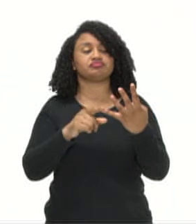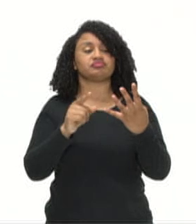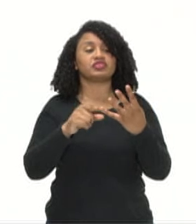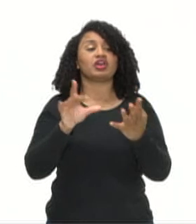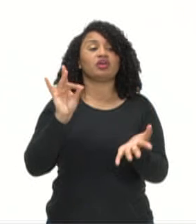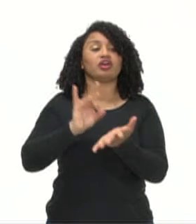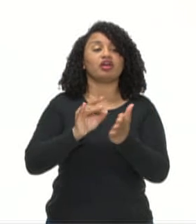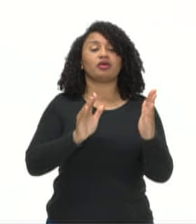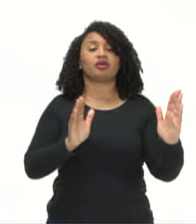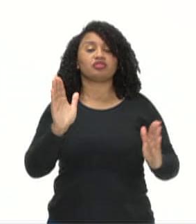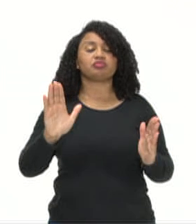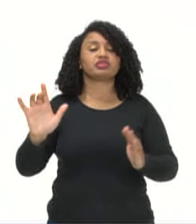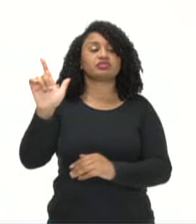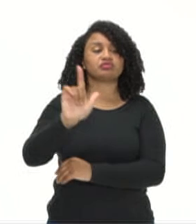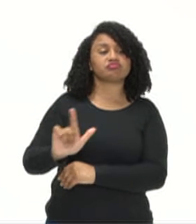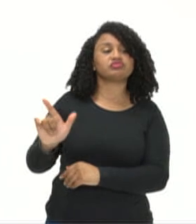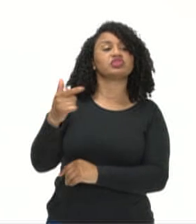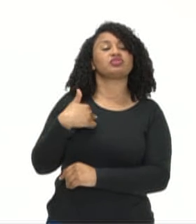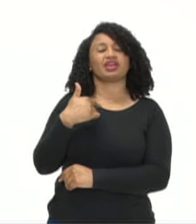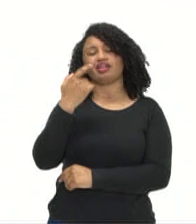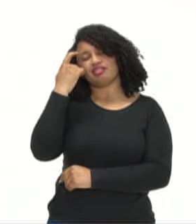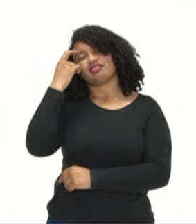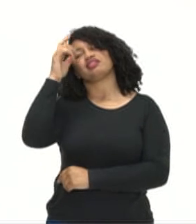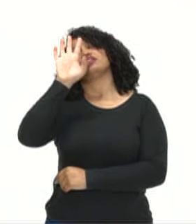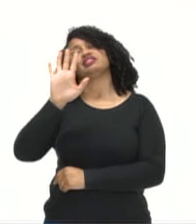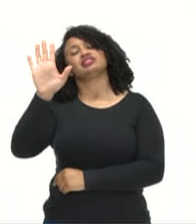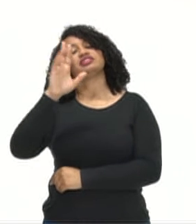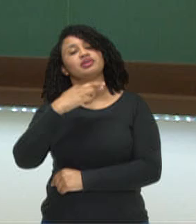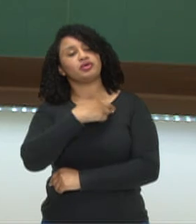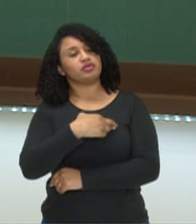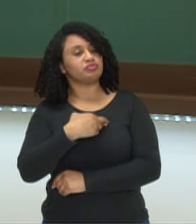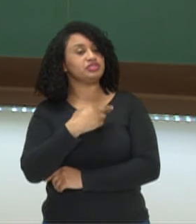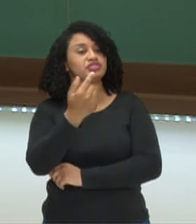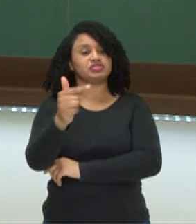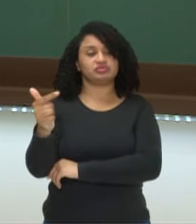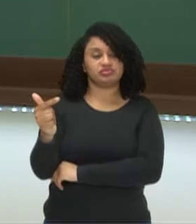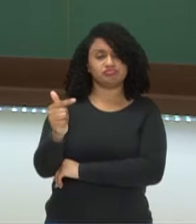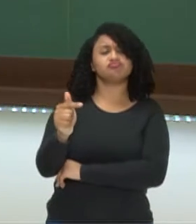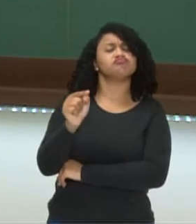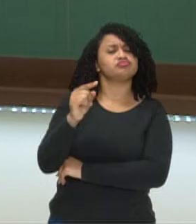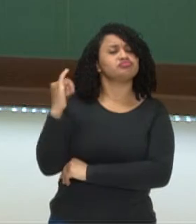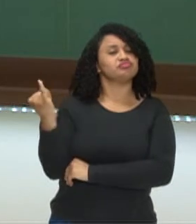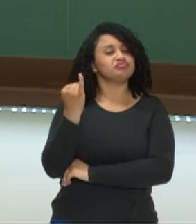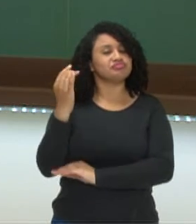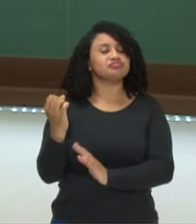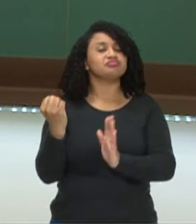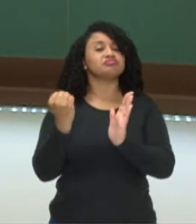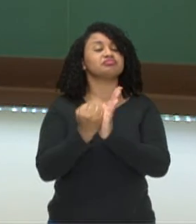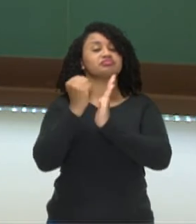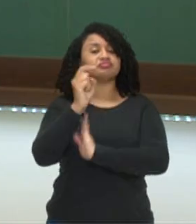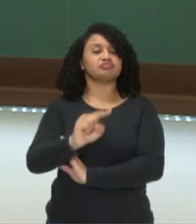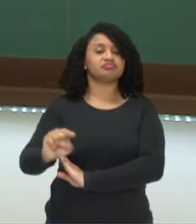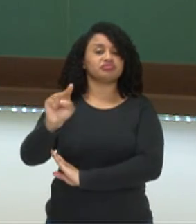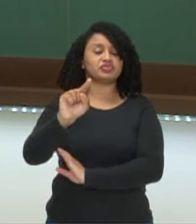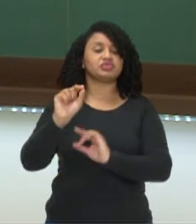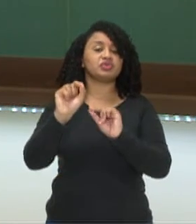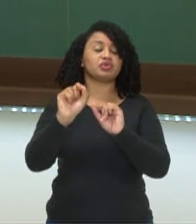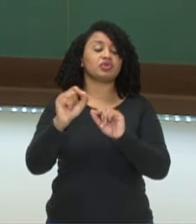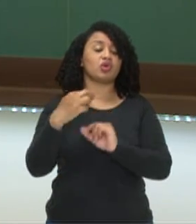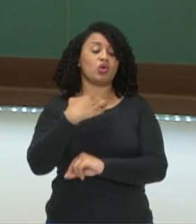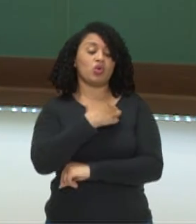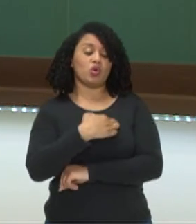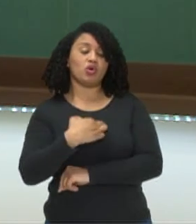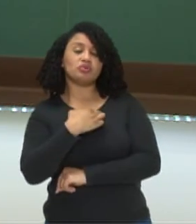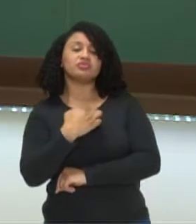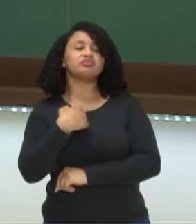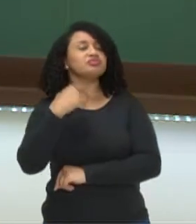literário em que a idealização romântica já não mais estava presente. Então isso é importante fixar aqui para você. Romantismo